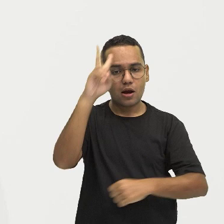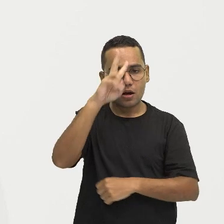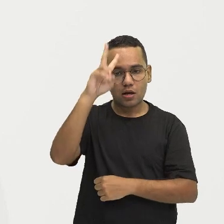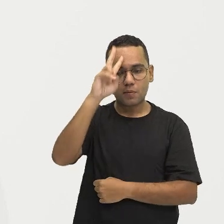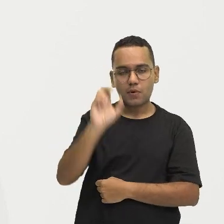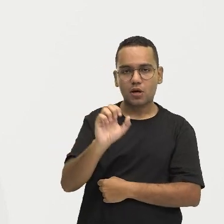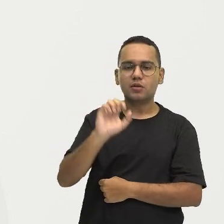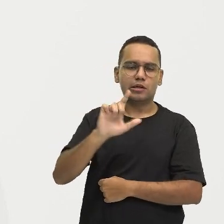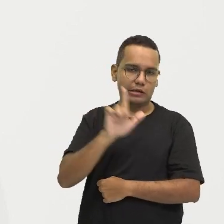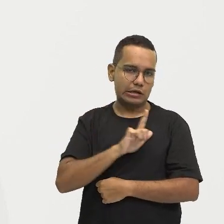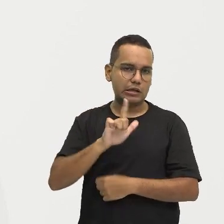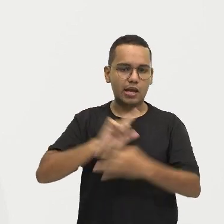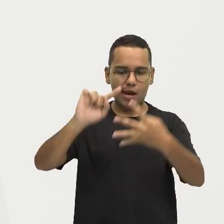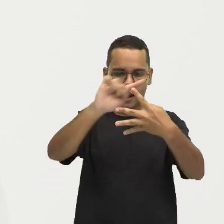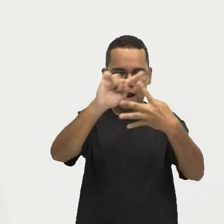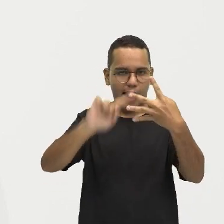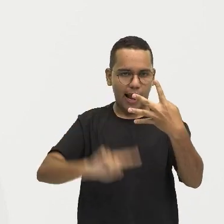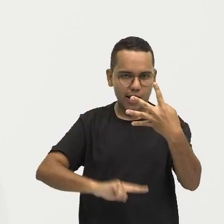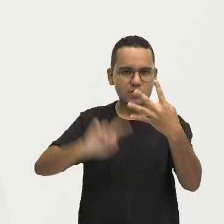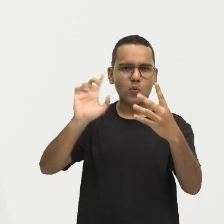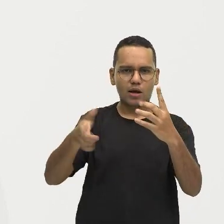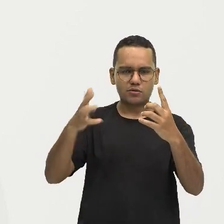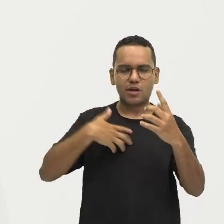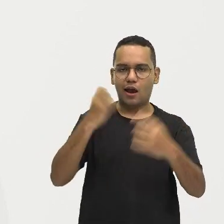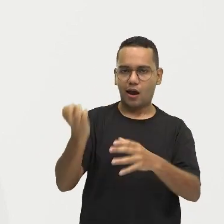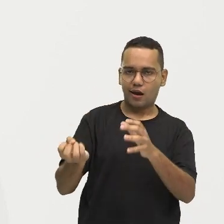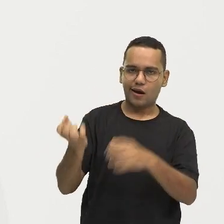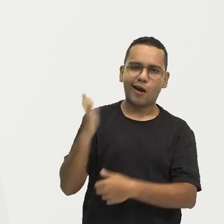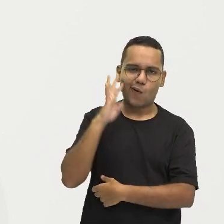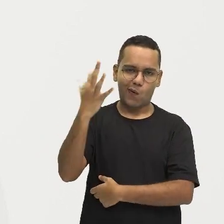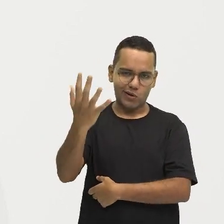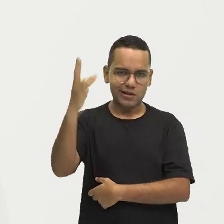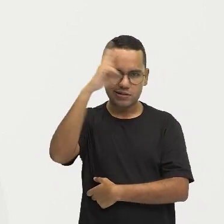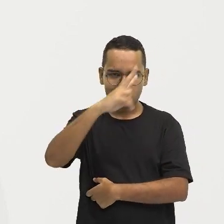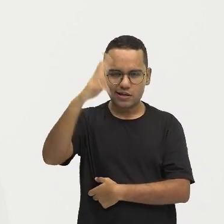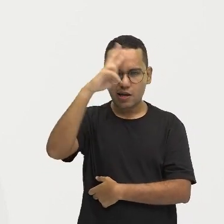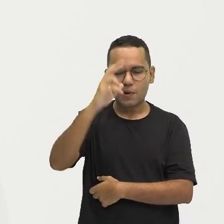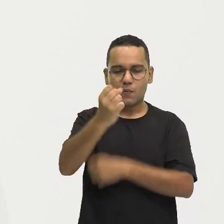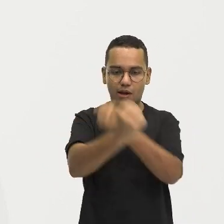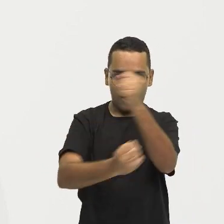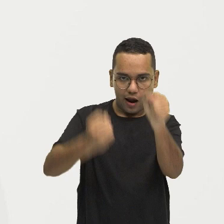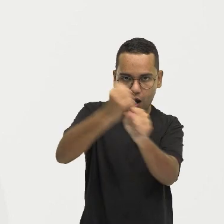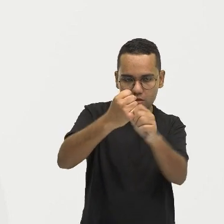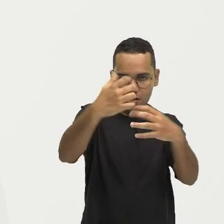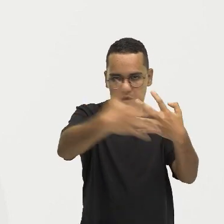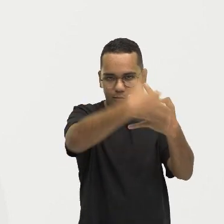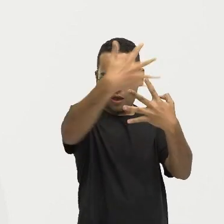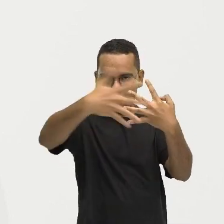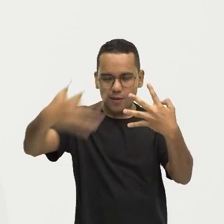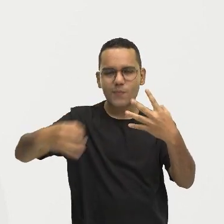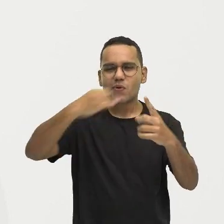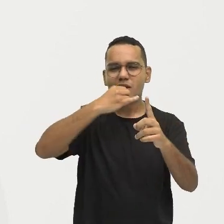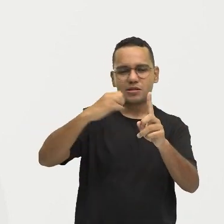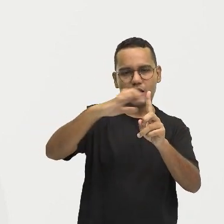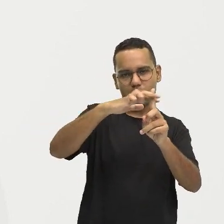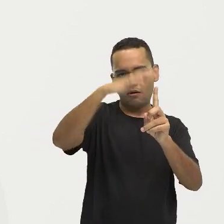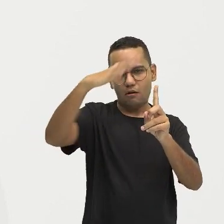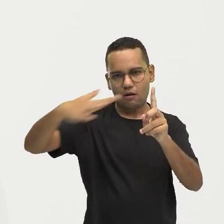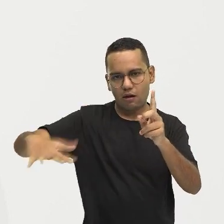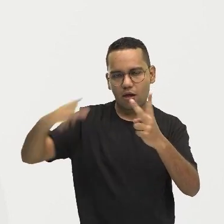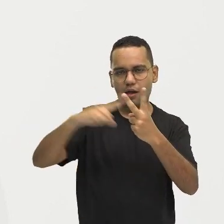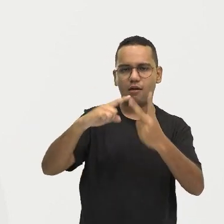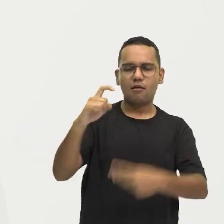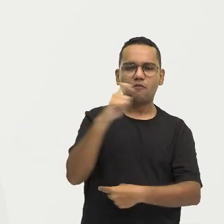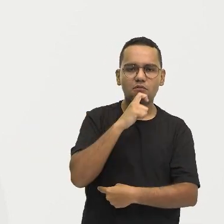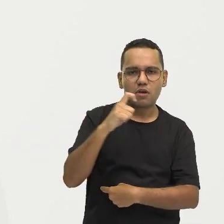as 4 estações do ano bem definidas, né, já que ele se encontra ali na região sul do nosso país, tá? Então, ele